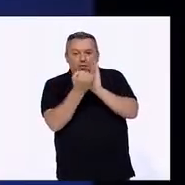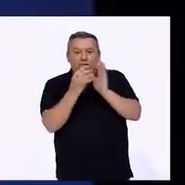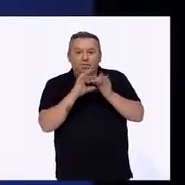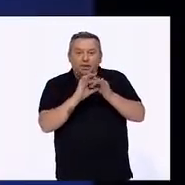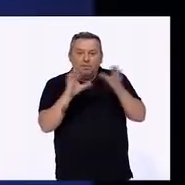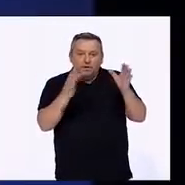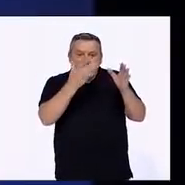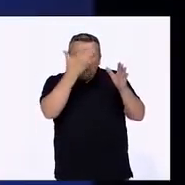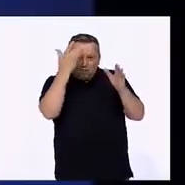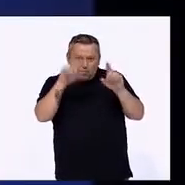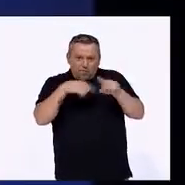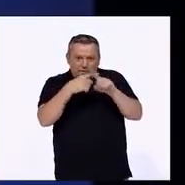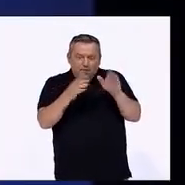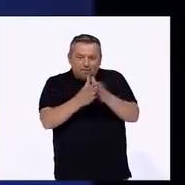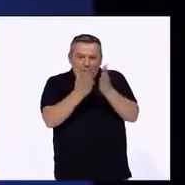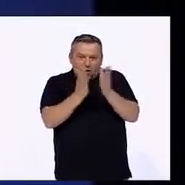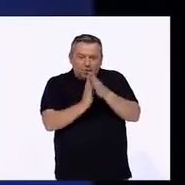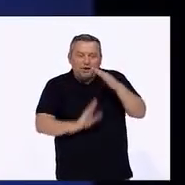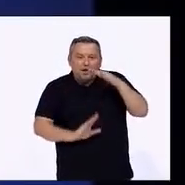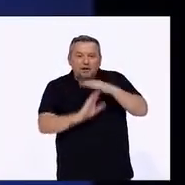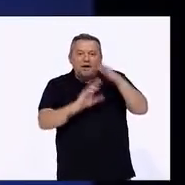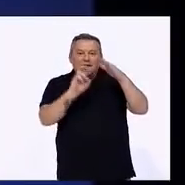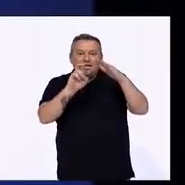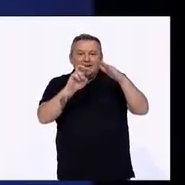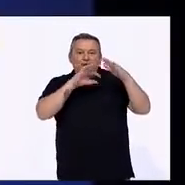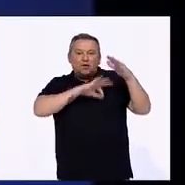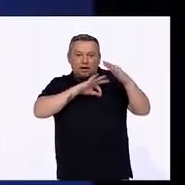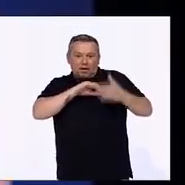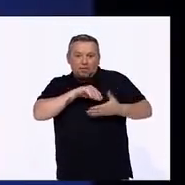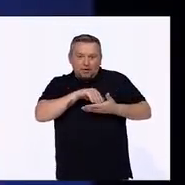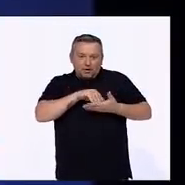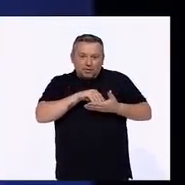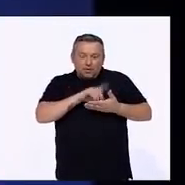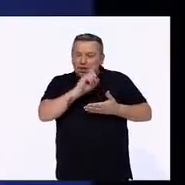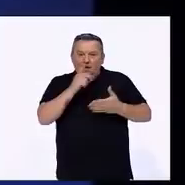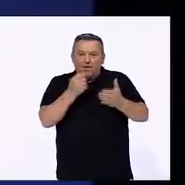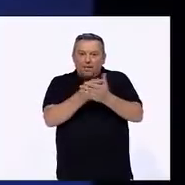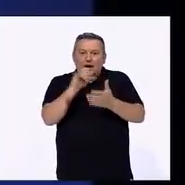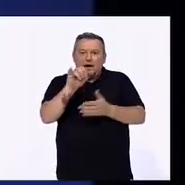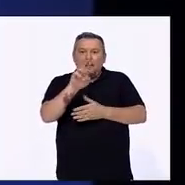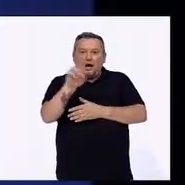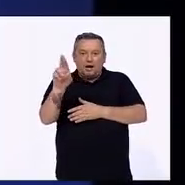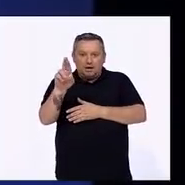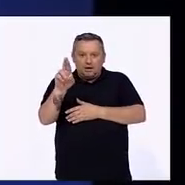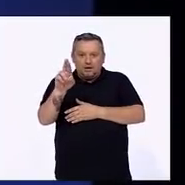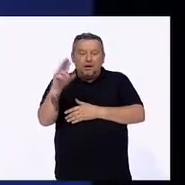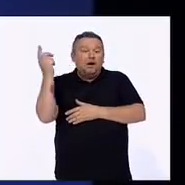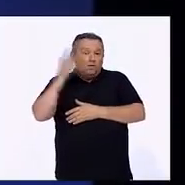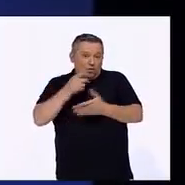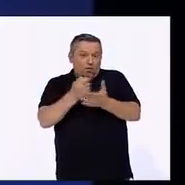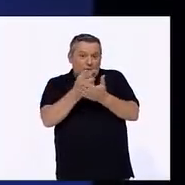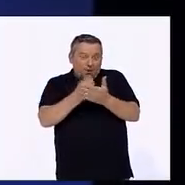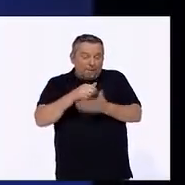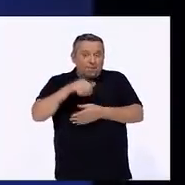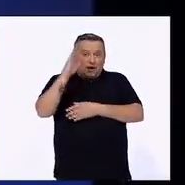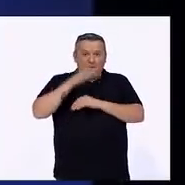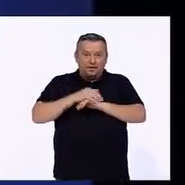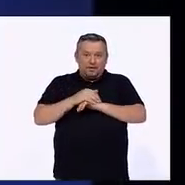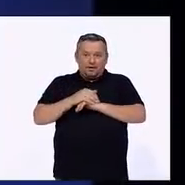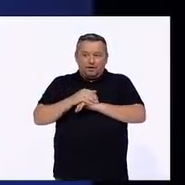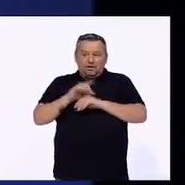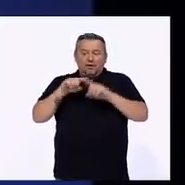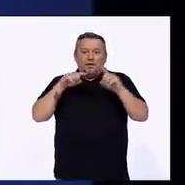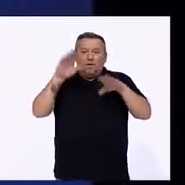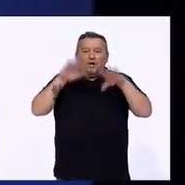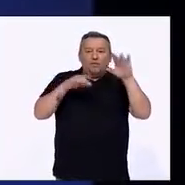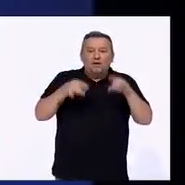até 5 salários mínimos, não paguem imposto de renda e, portanto, consumam mais. Porque, né, quem ganha até 5 salários mínimos não faz poupança.